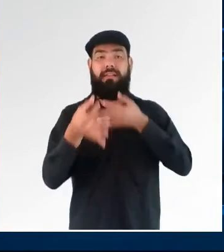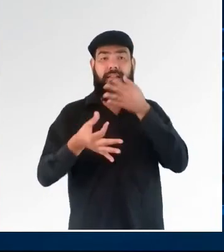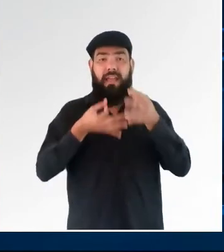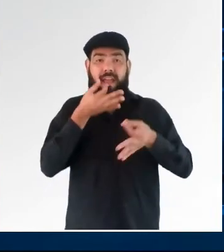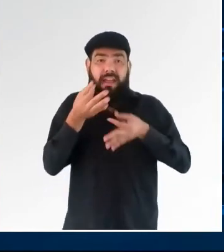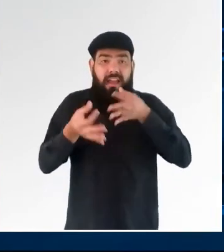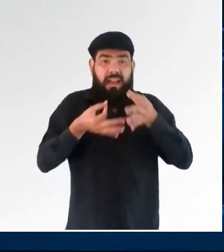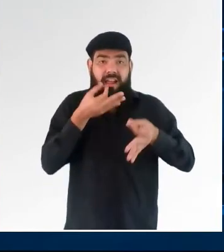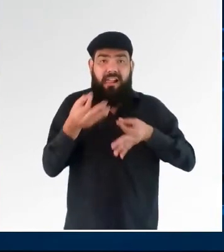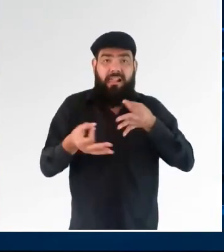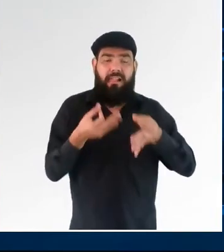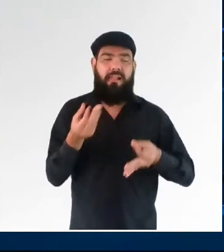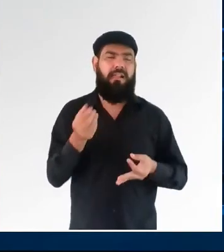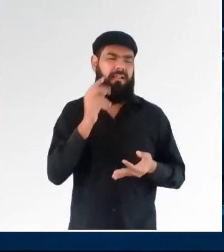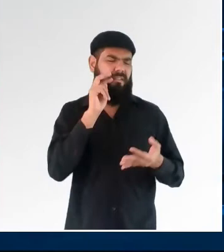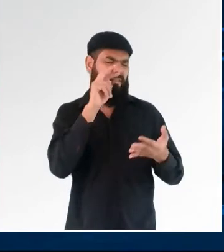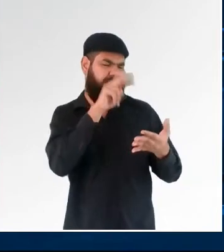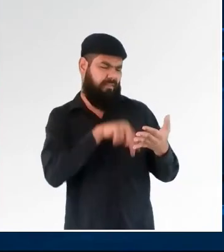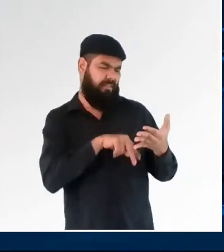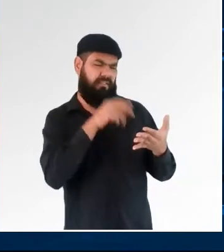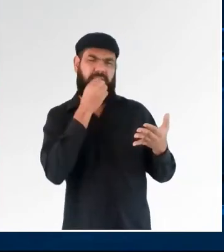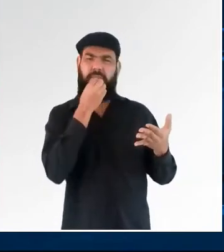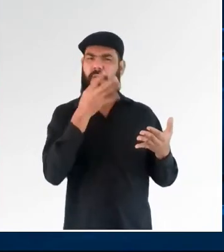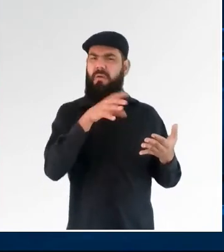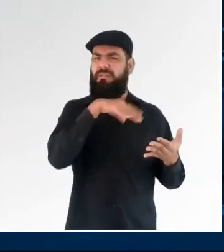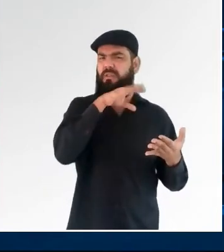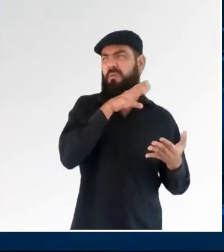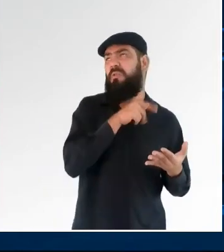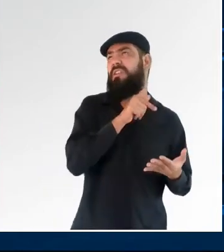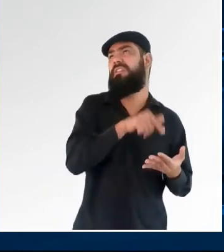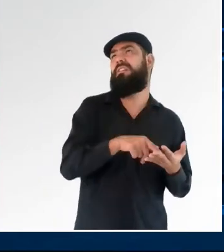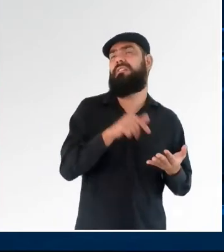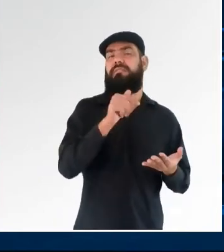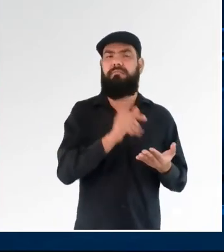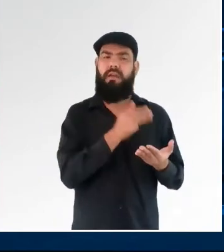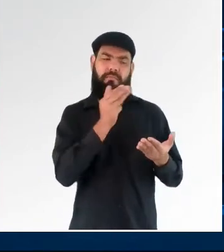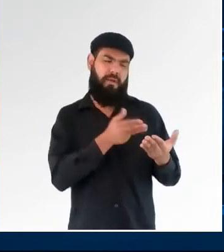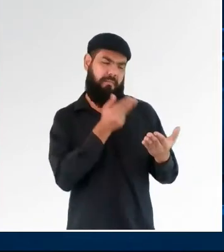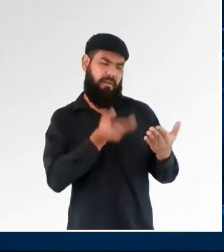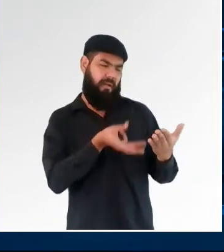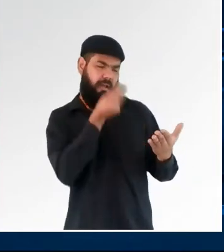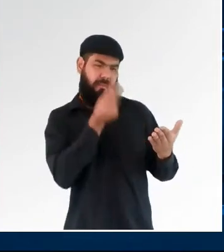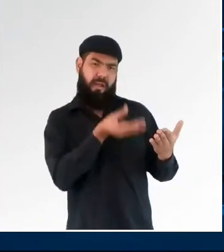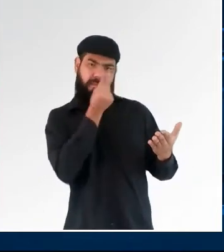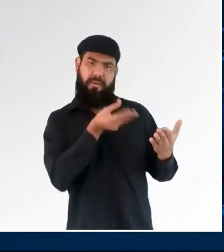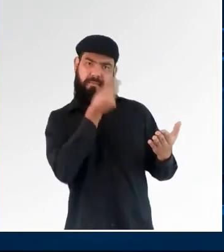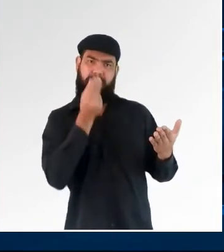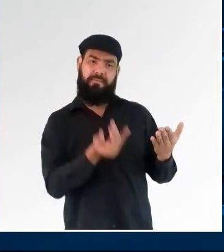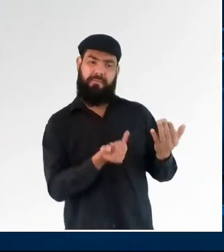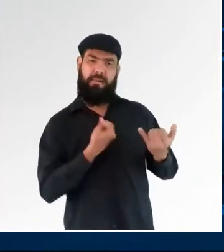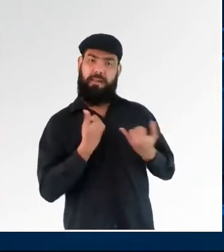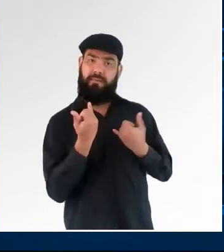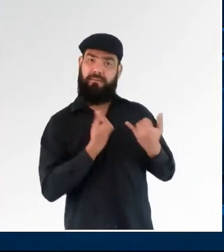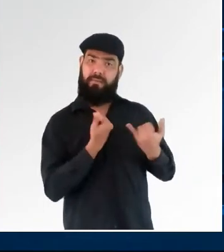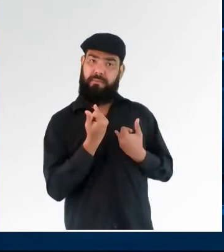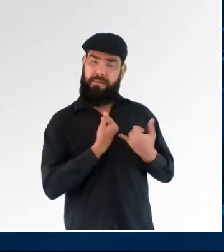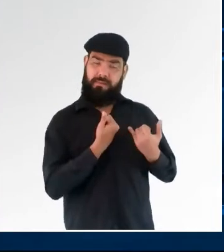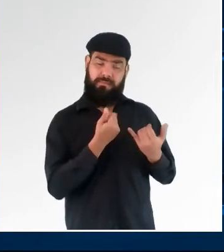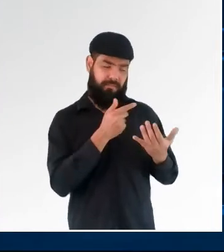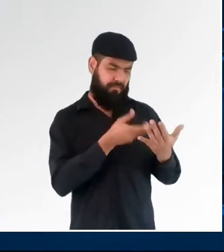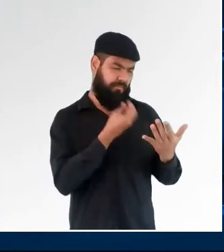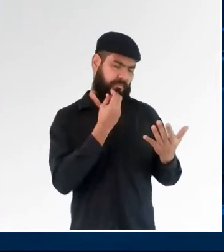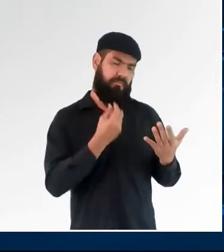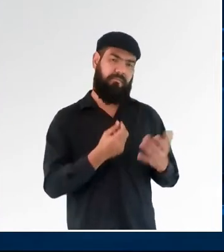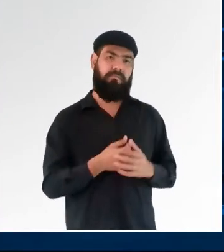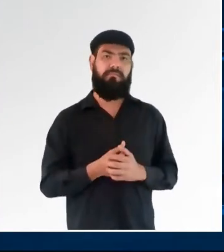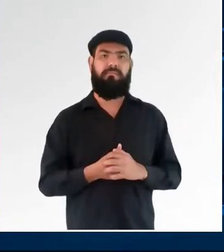vai jogar pontos de vista dele, autor, de que lê o livro, para informar ao leitor interessado em ler